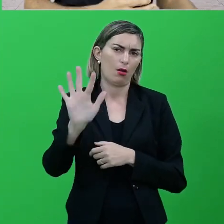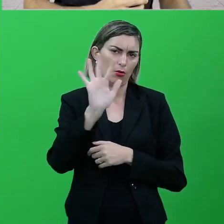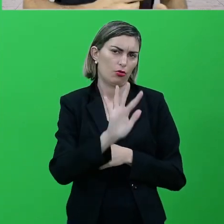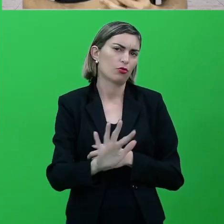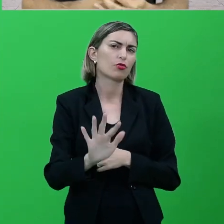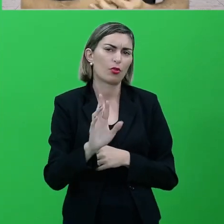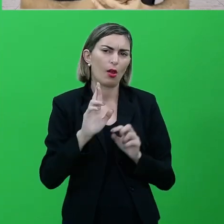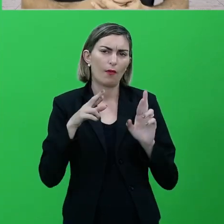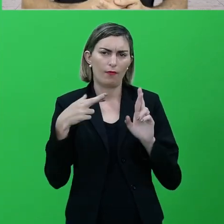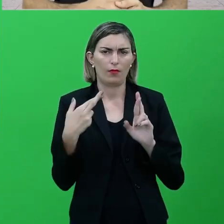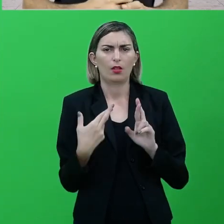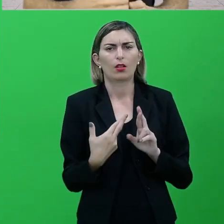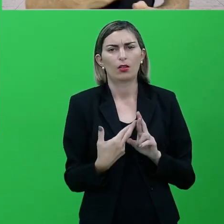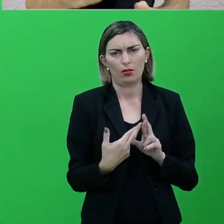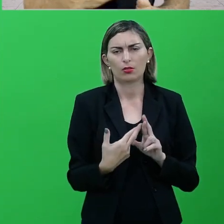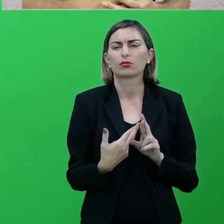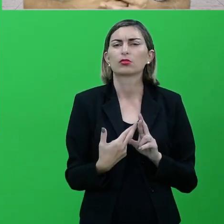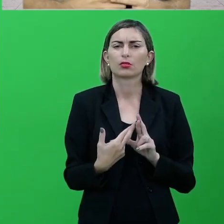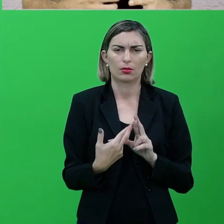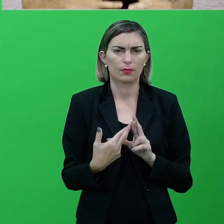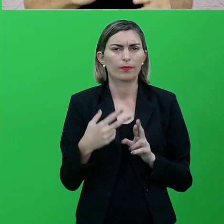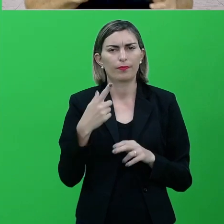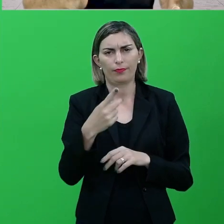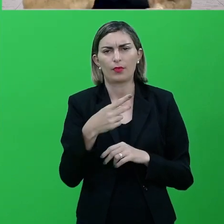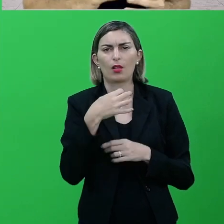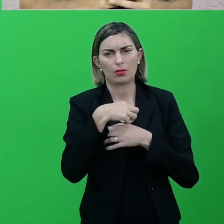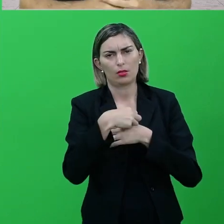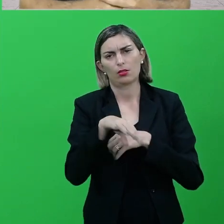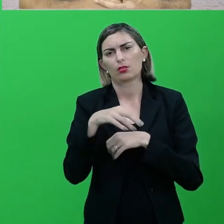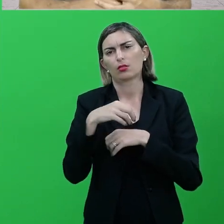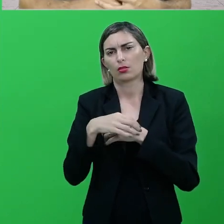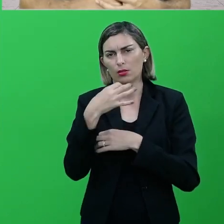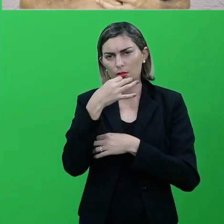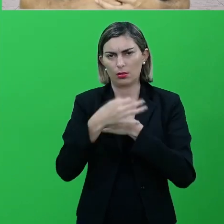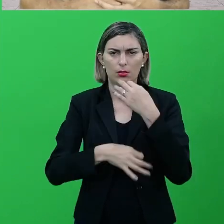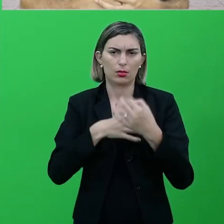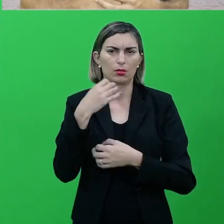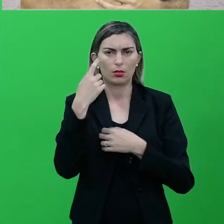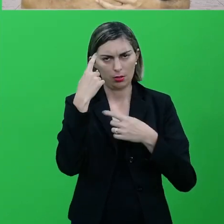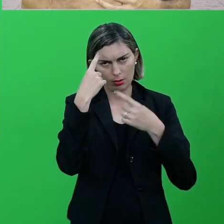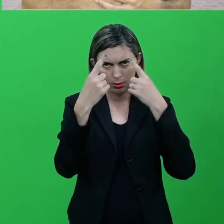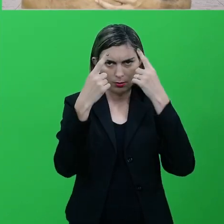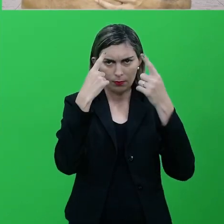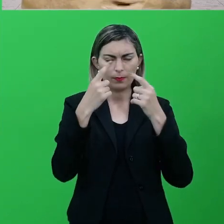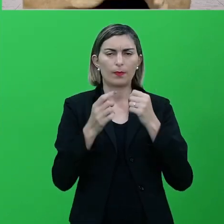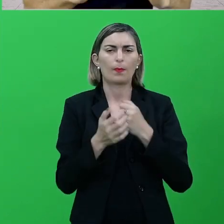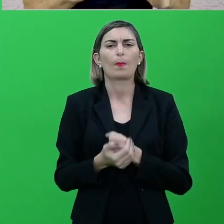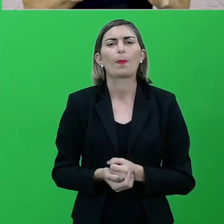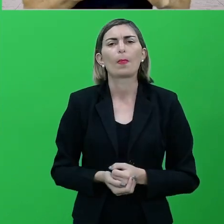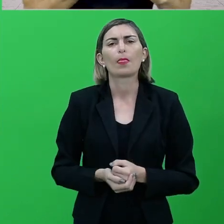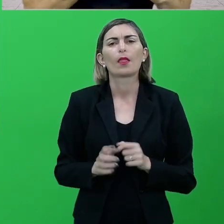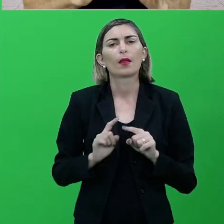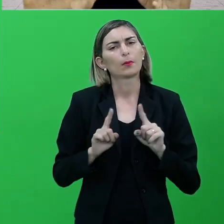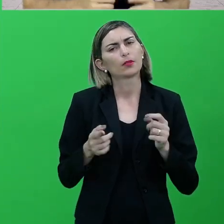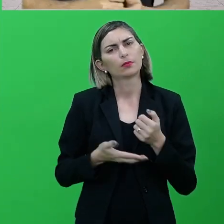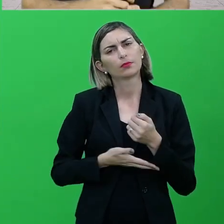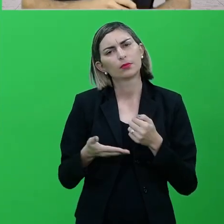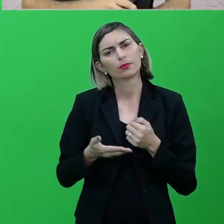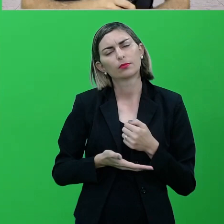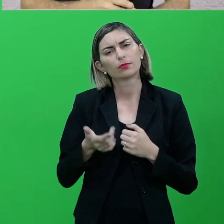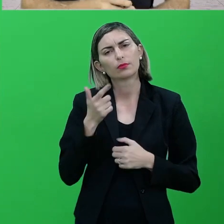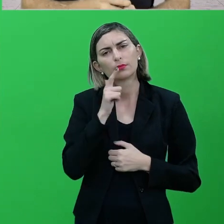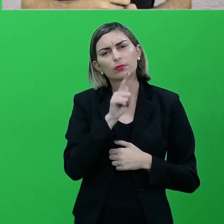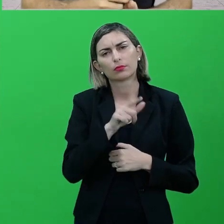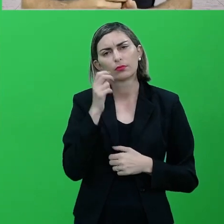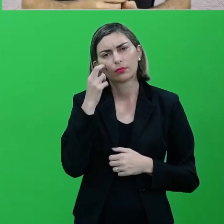uma referência, né, que oportunamente será citada, então a ideia não era modificar a imagem, mas basicamente a gente consegue ver